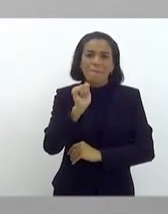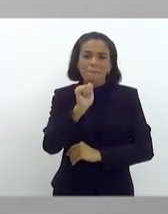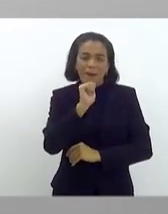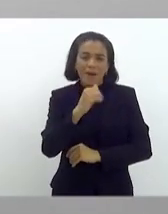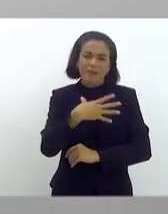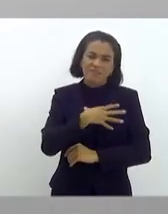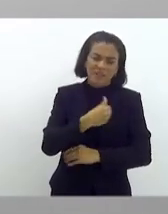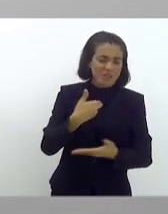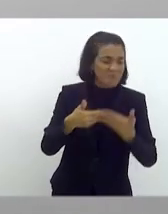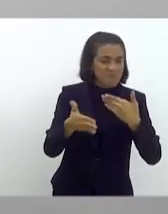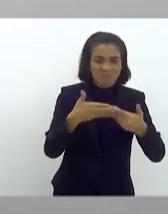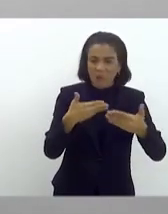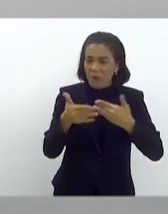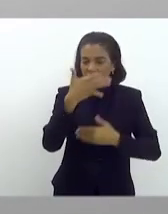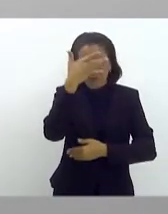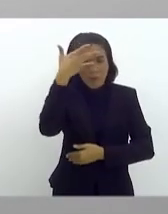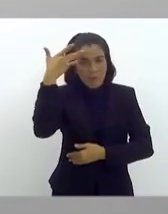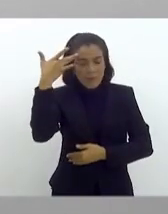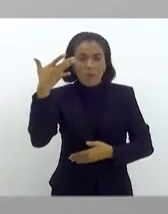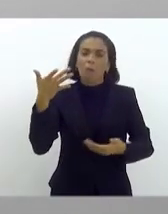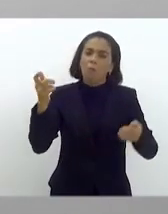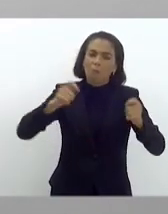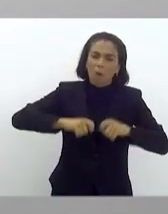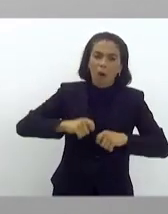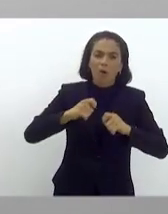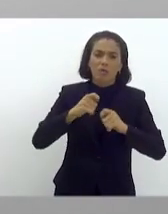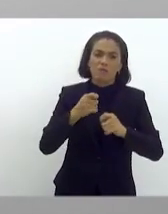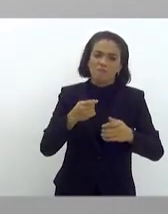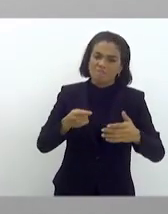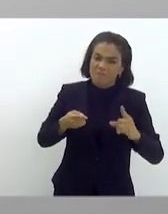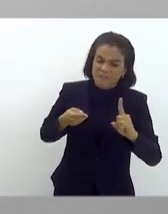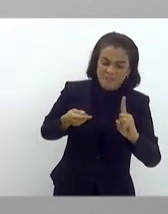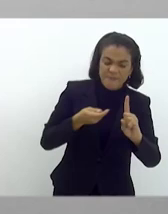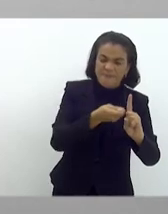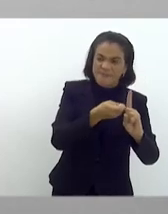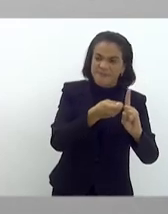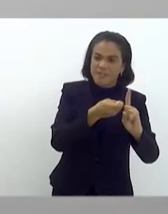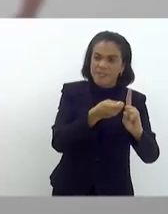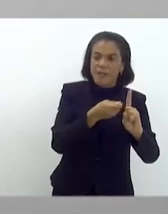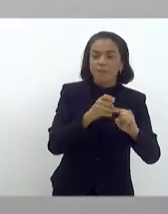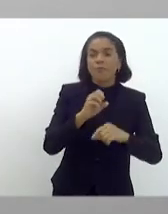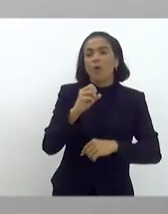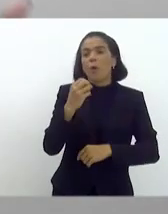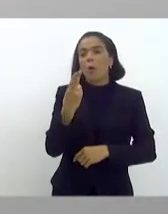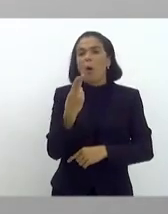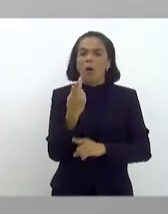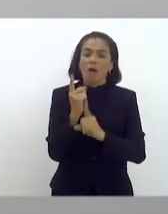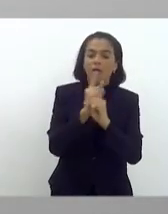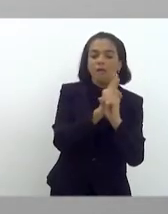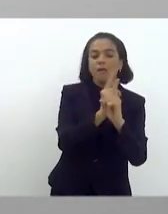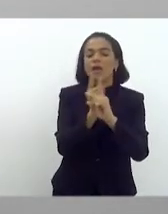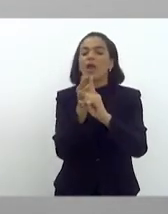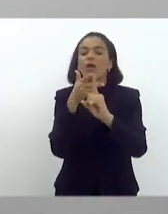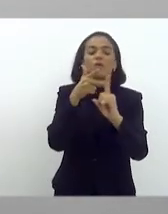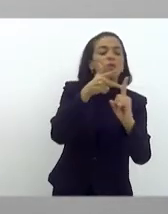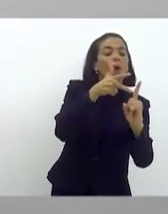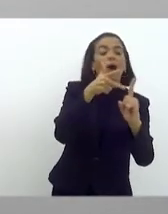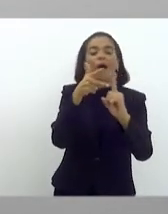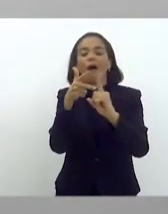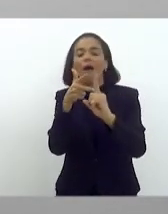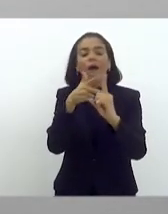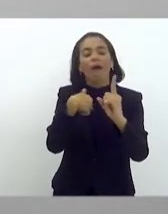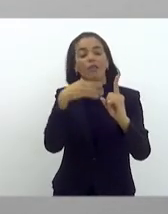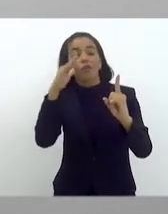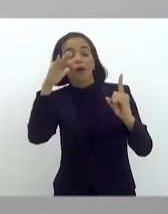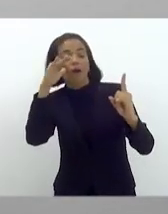uma filha qualquer um está ali podendo receber uma ameaça uma graça um Stalker Tô Te Filmando tô te olhando Isso me preocupa